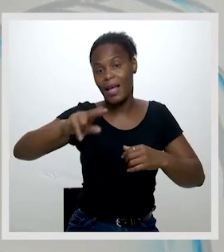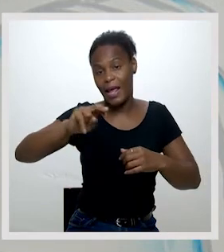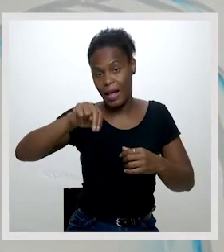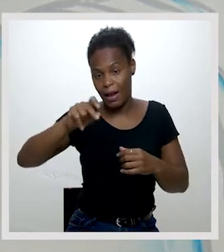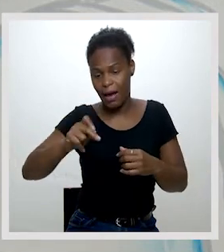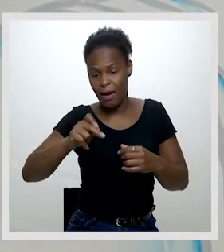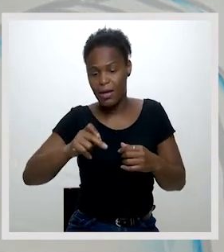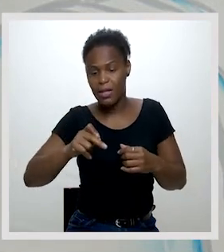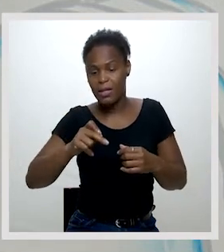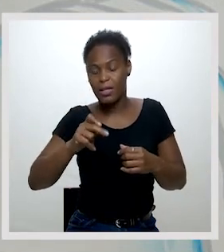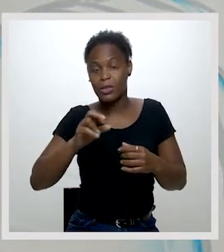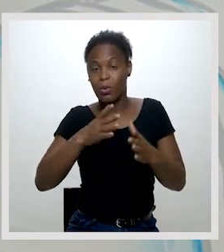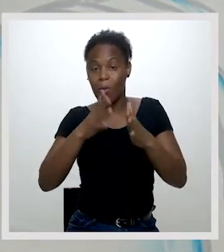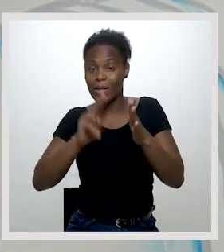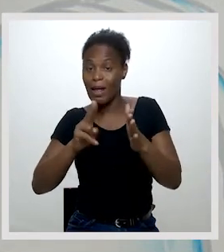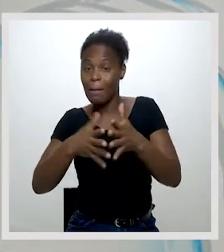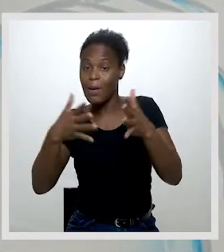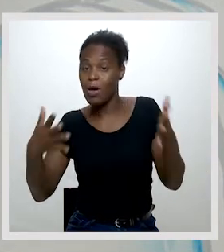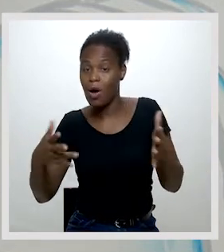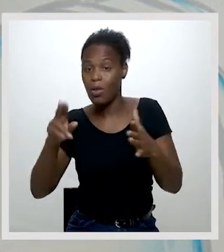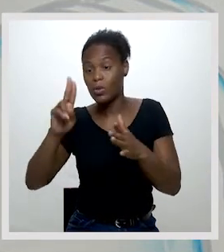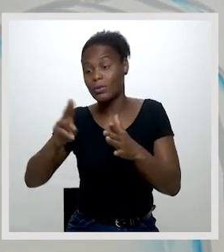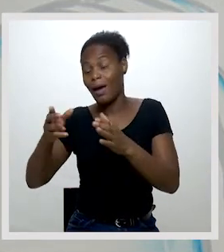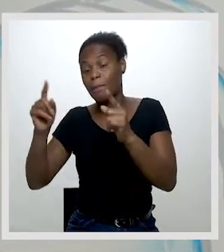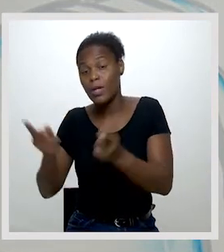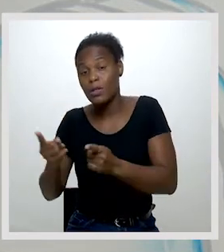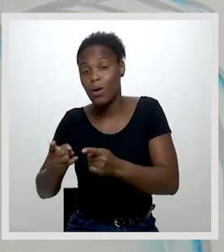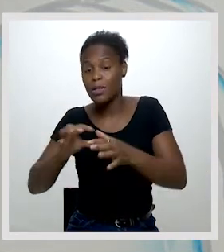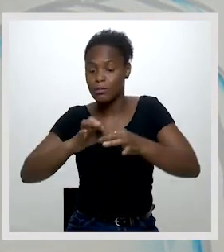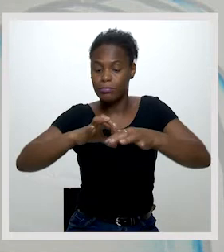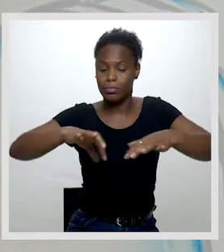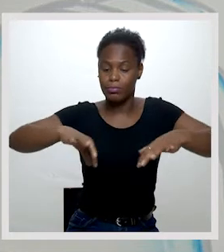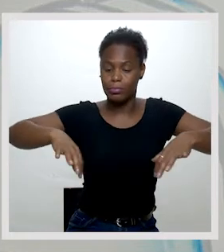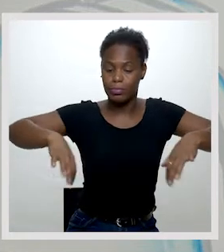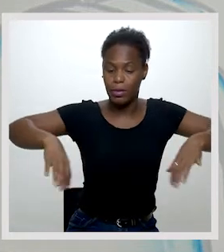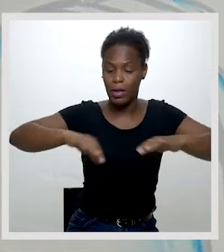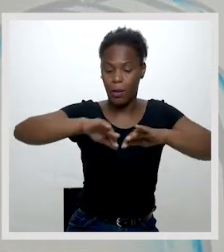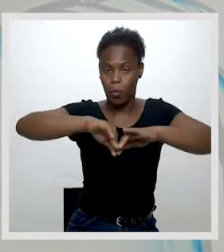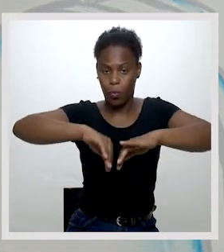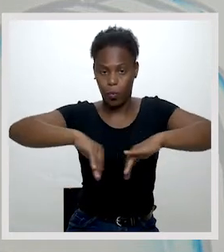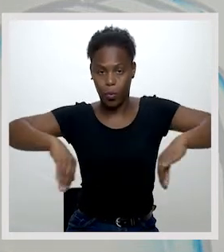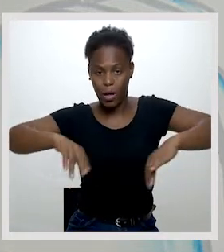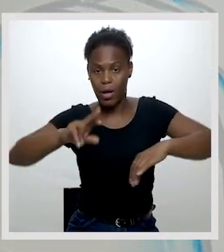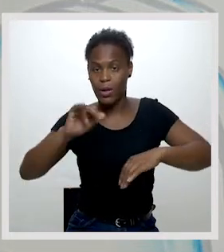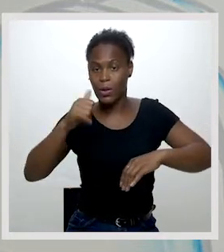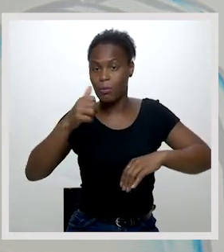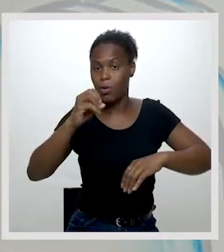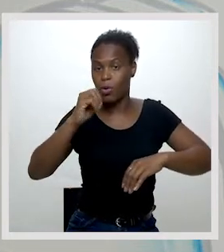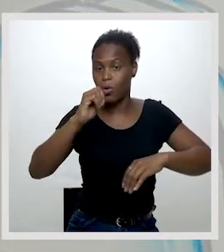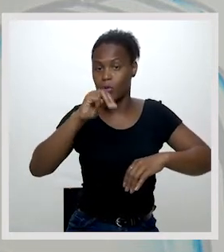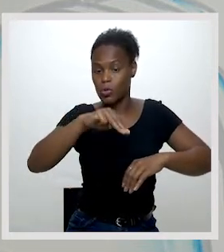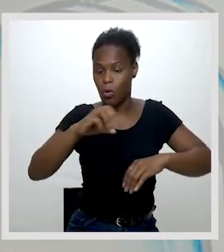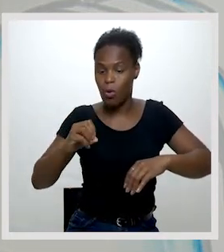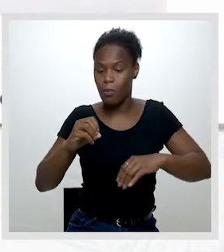maior e a subunidade menor do RNA, a se separar aqui do ribossoma, não é? O RNA mensageiro e o subunidade